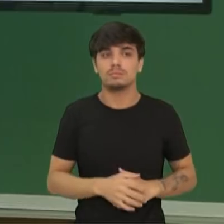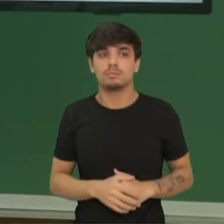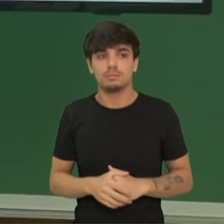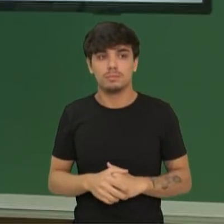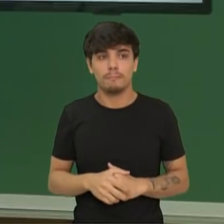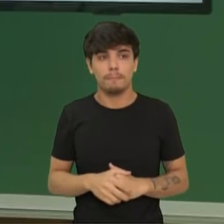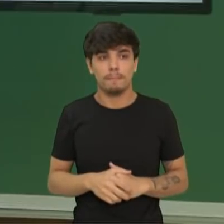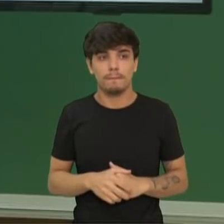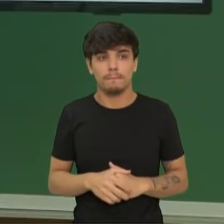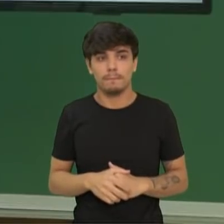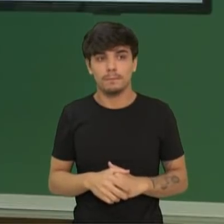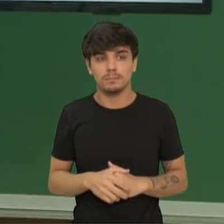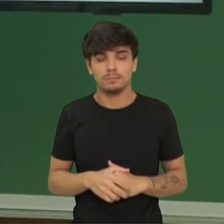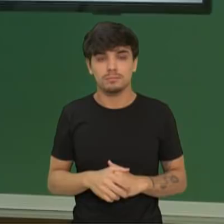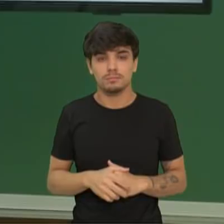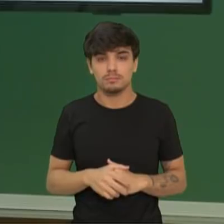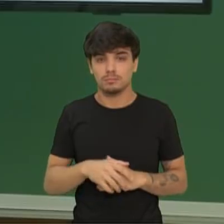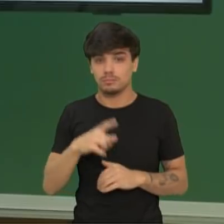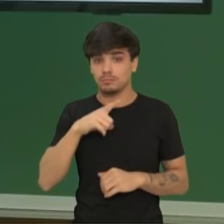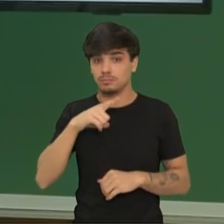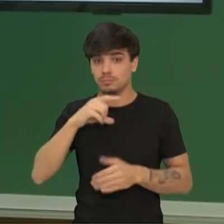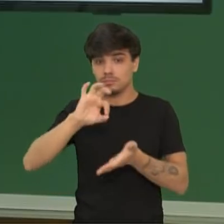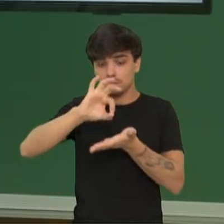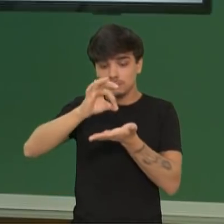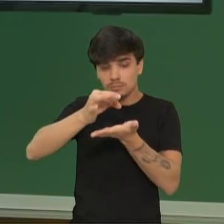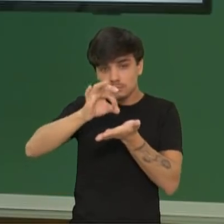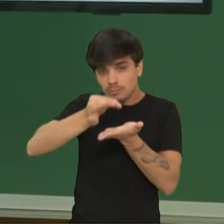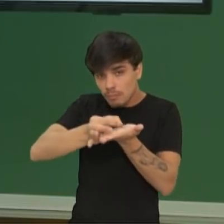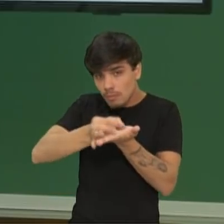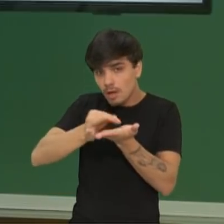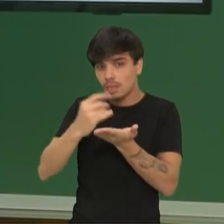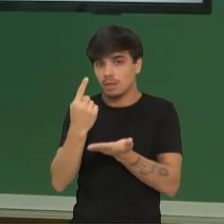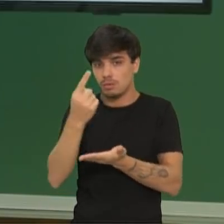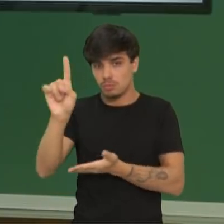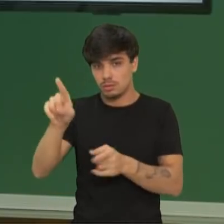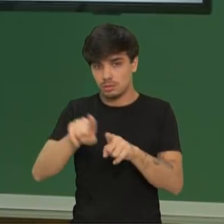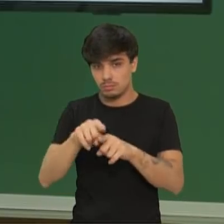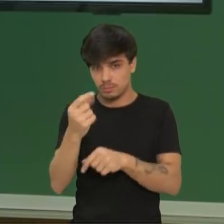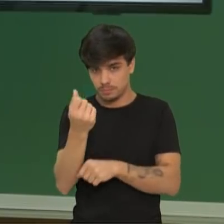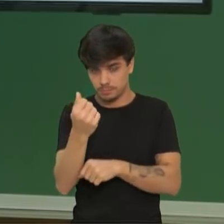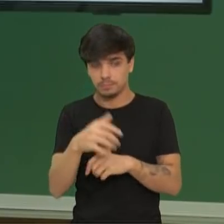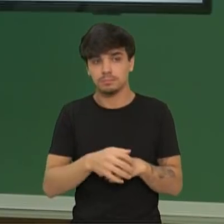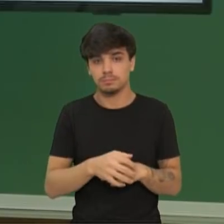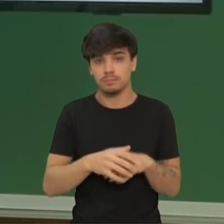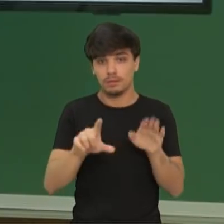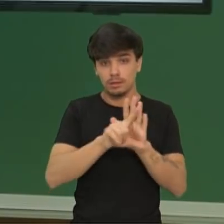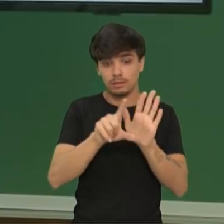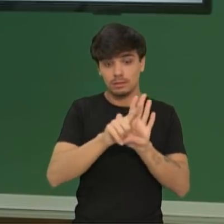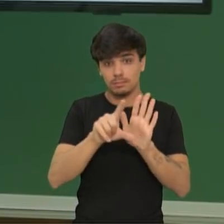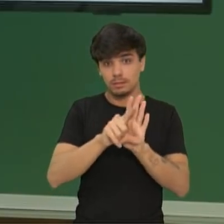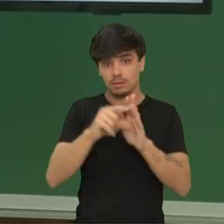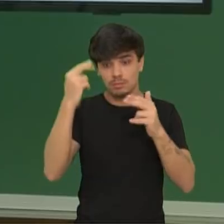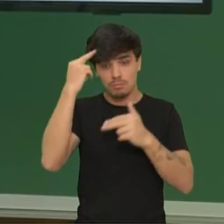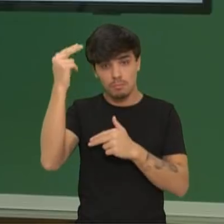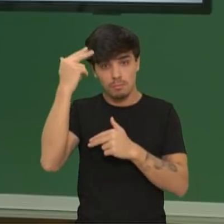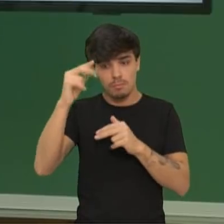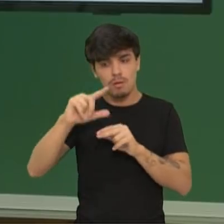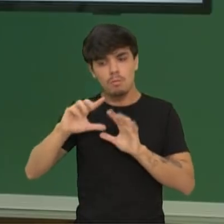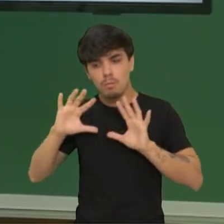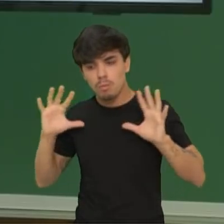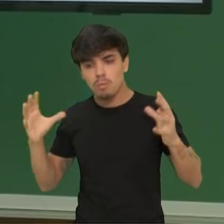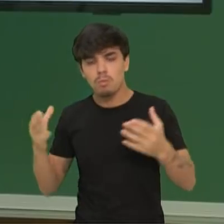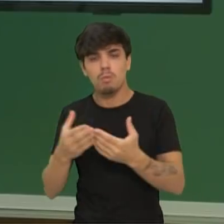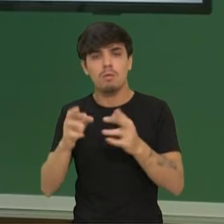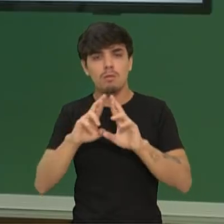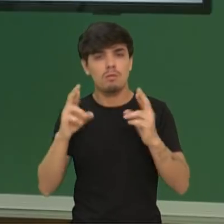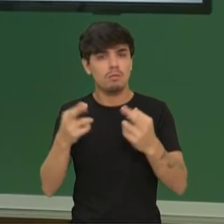lá. Instituída a moeda única, leis comuns para todo o reino, criação